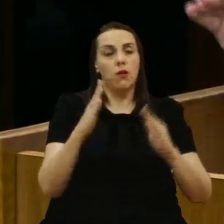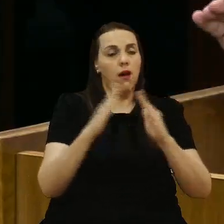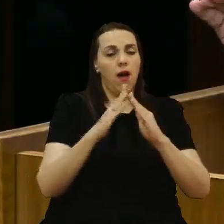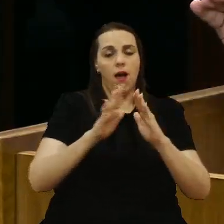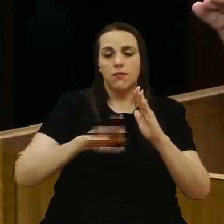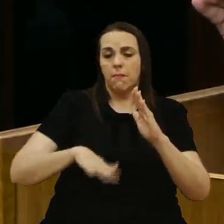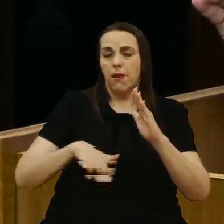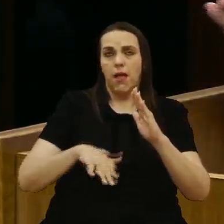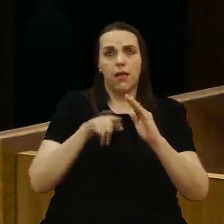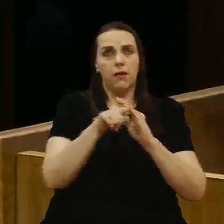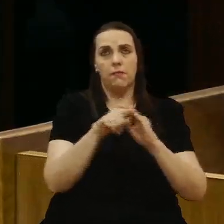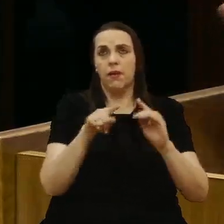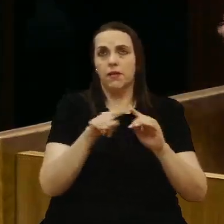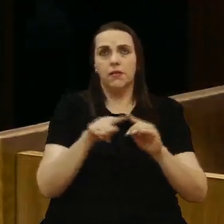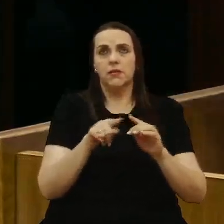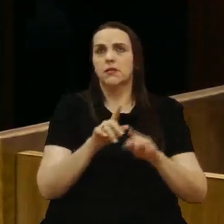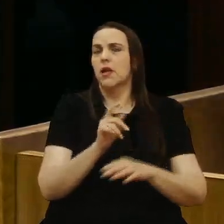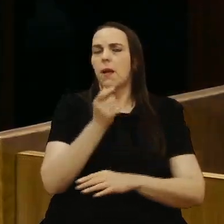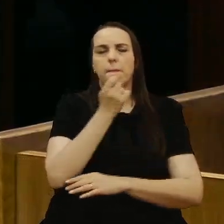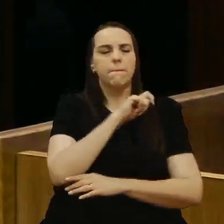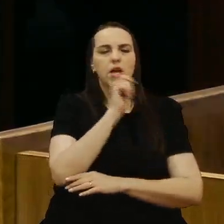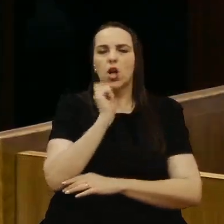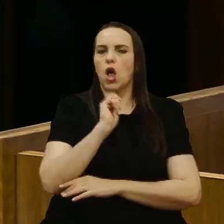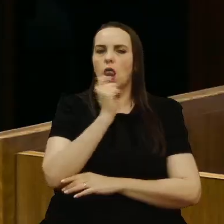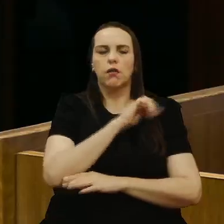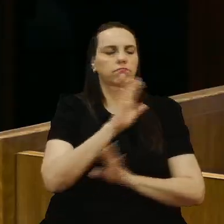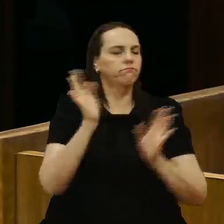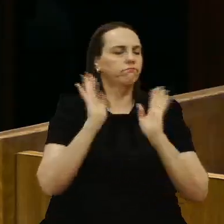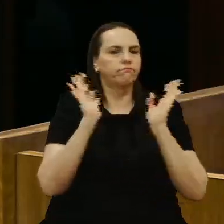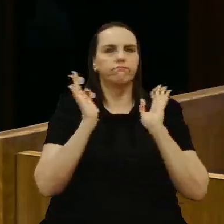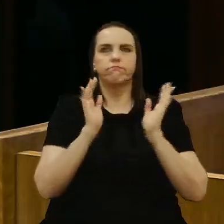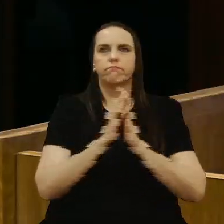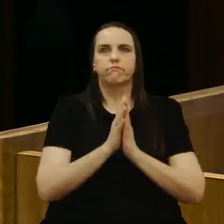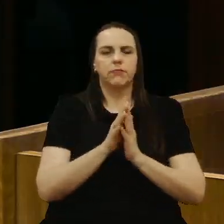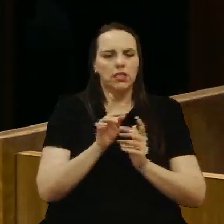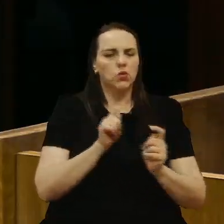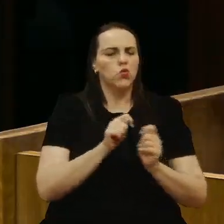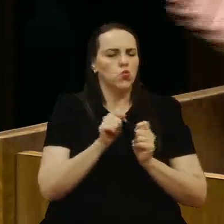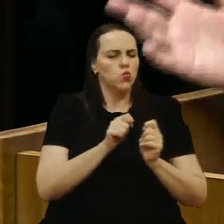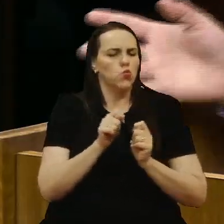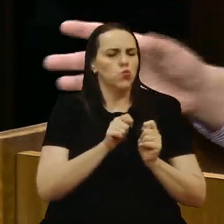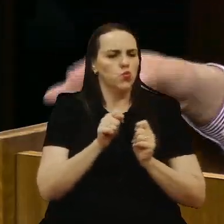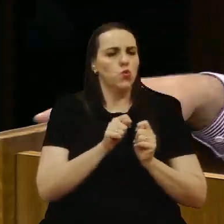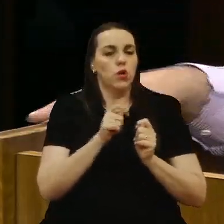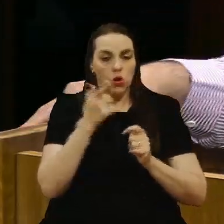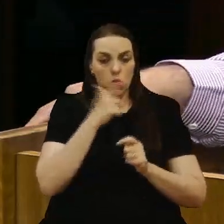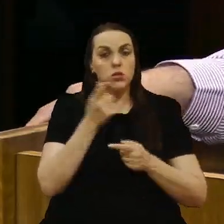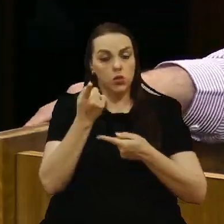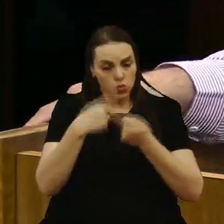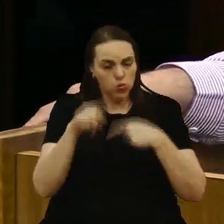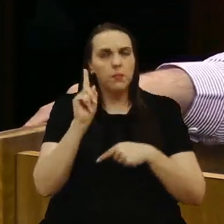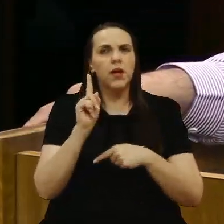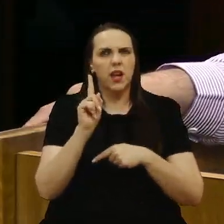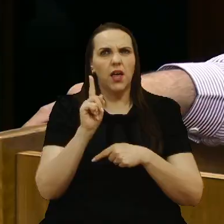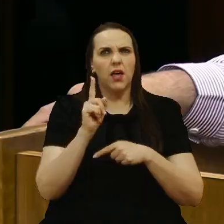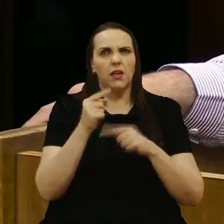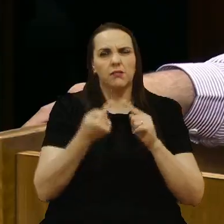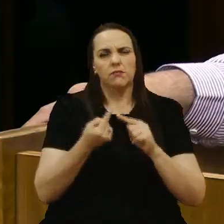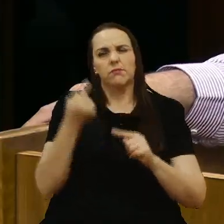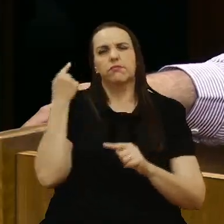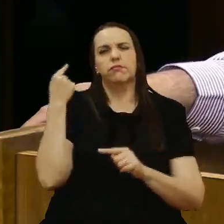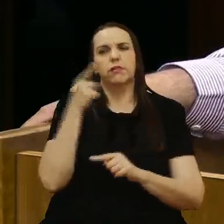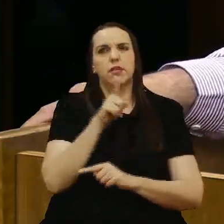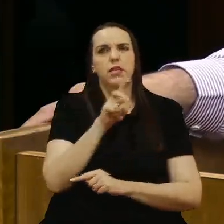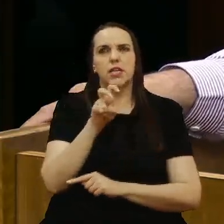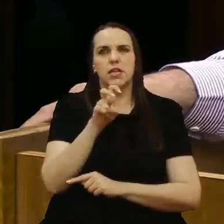foi sem picolé todo dia, cortando e levando no miudinho para conseguir dar a volta. Isso, sei lá, há 15, 20 anos atrás,